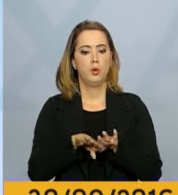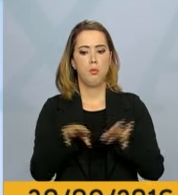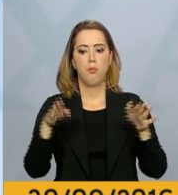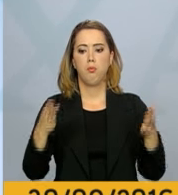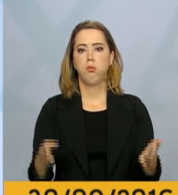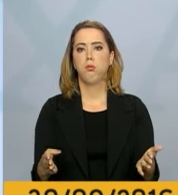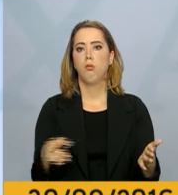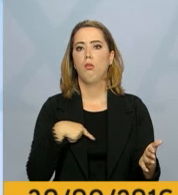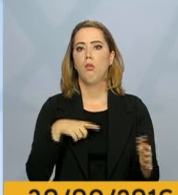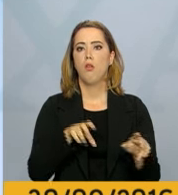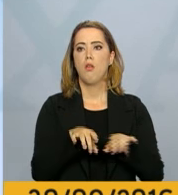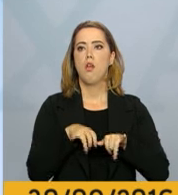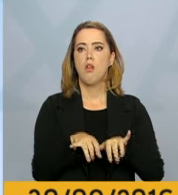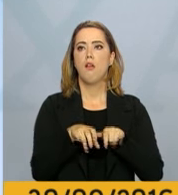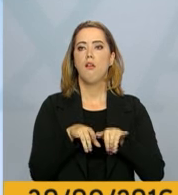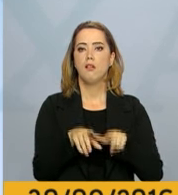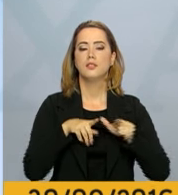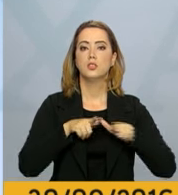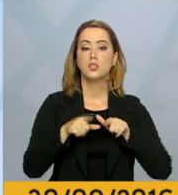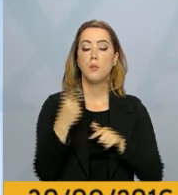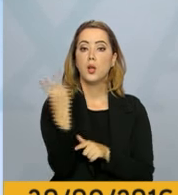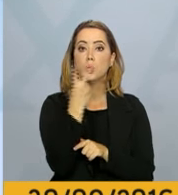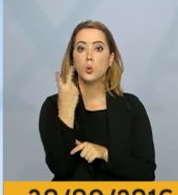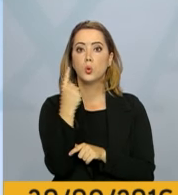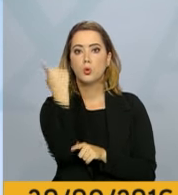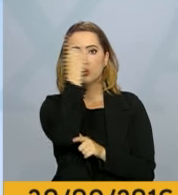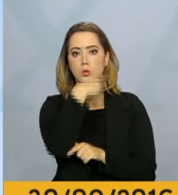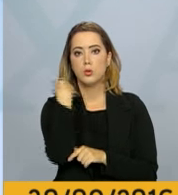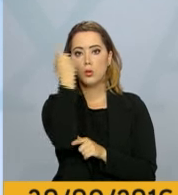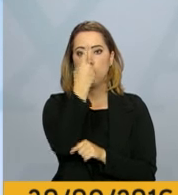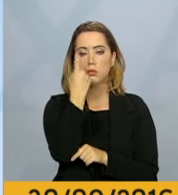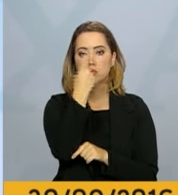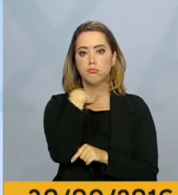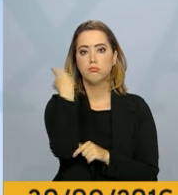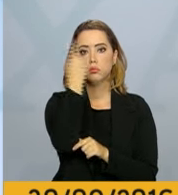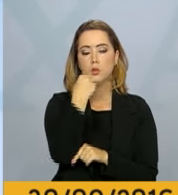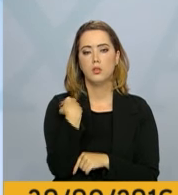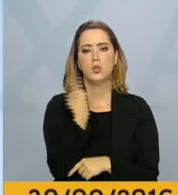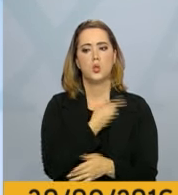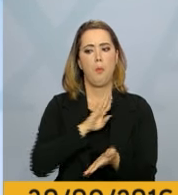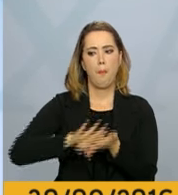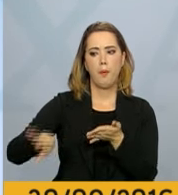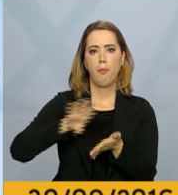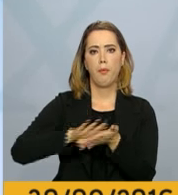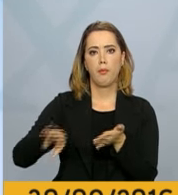dois períodos, porque nós vamos eliminar tudo isso. Né?